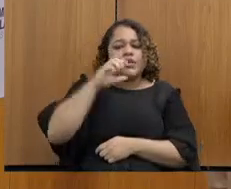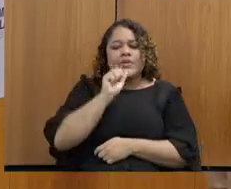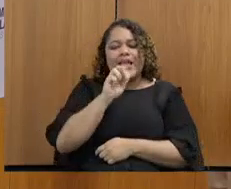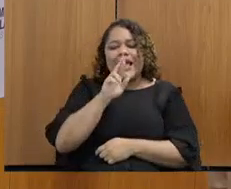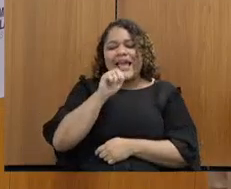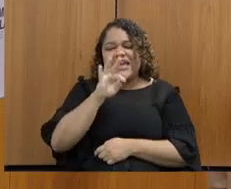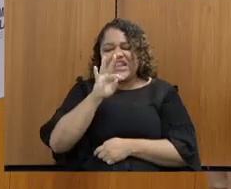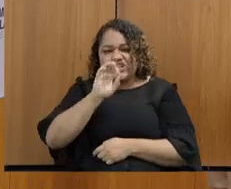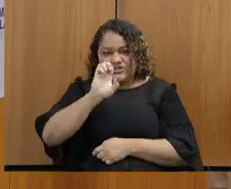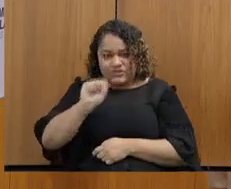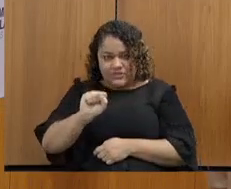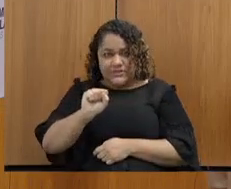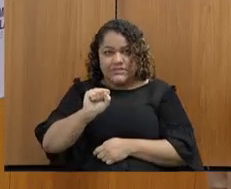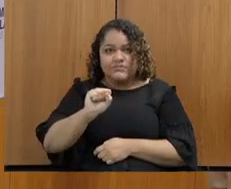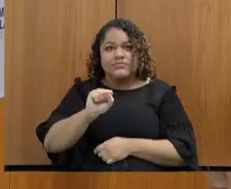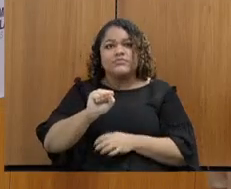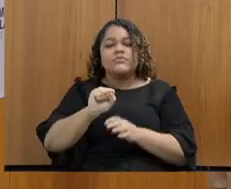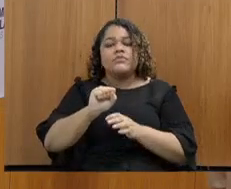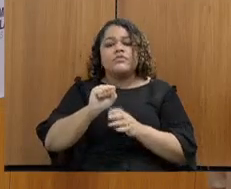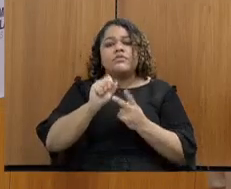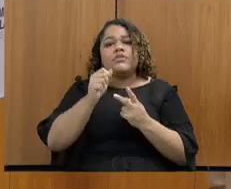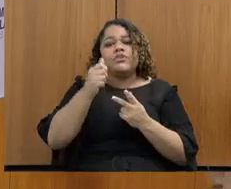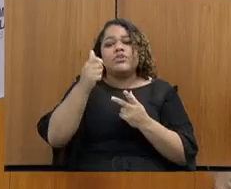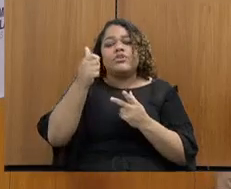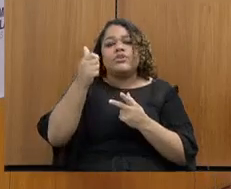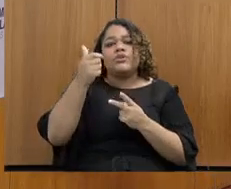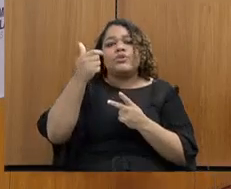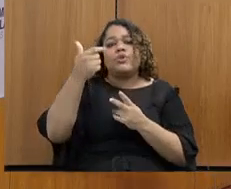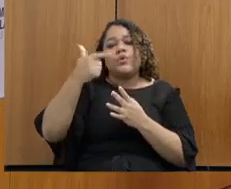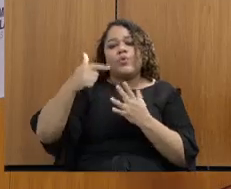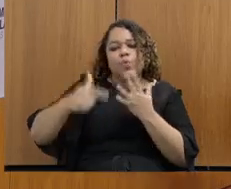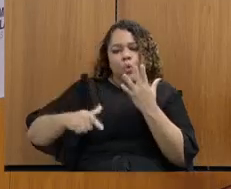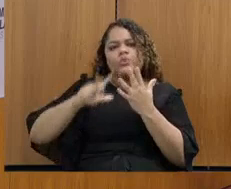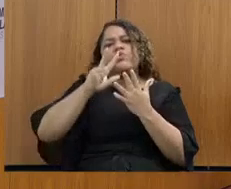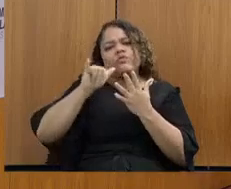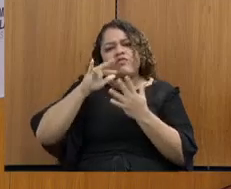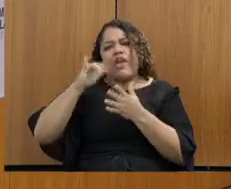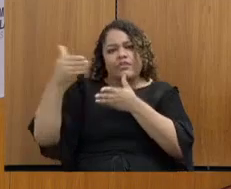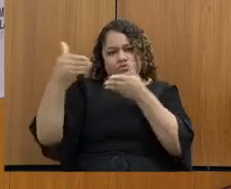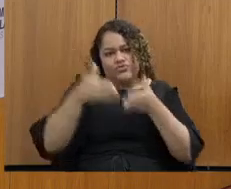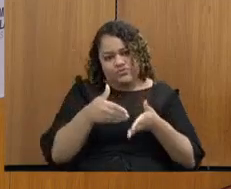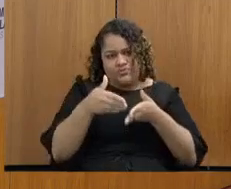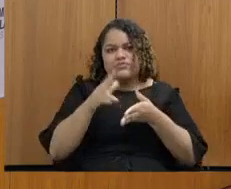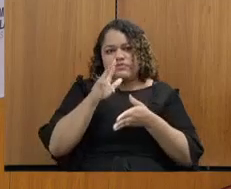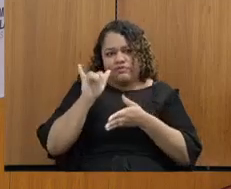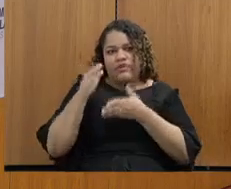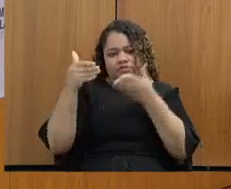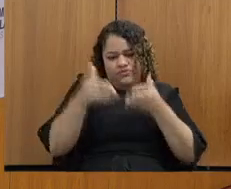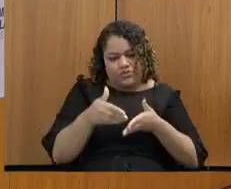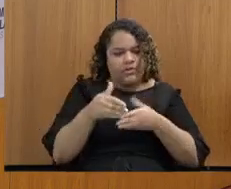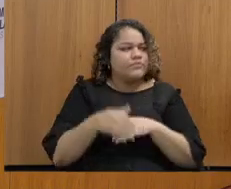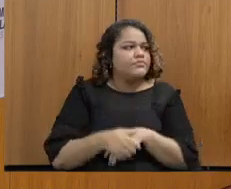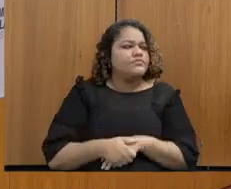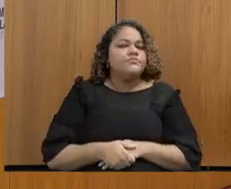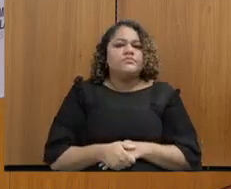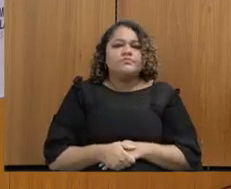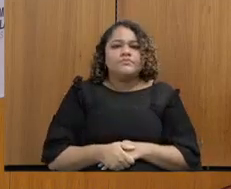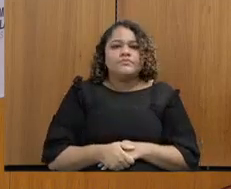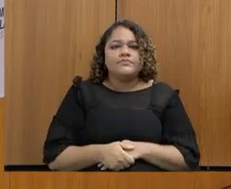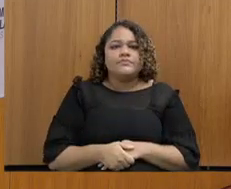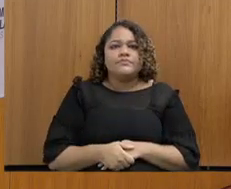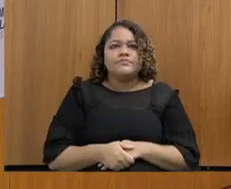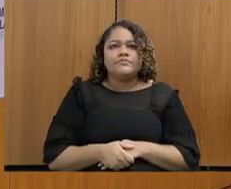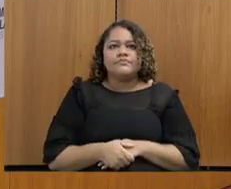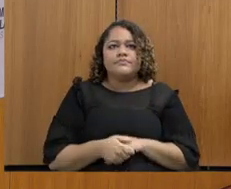Os outros já pediram que breve Estarão aqui também presentes para compor a mesa para